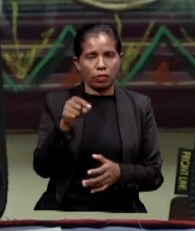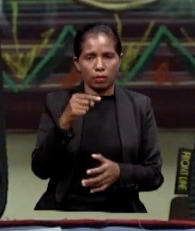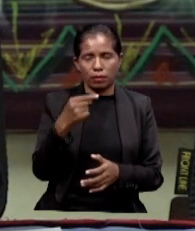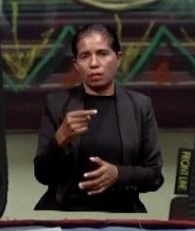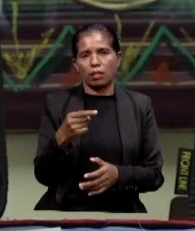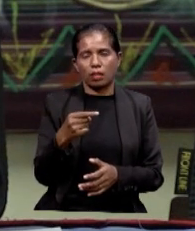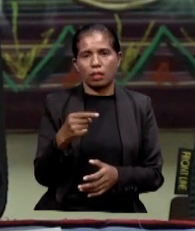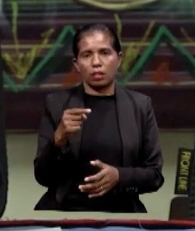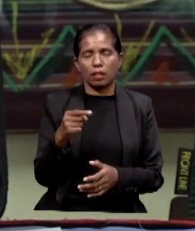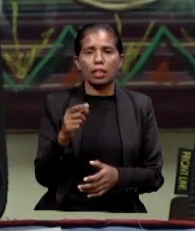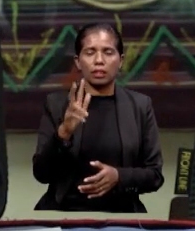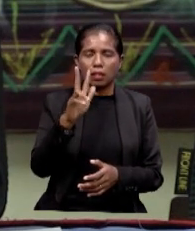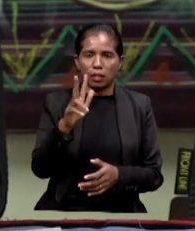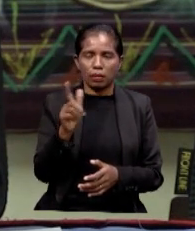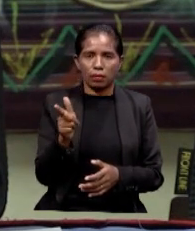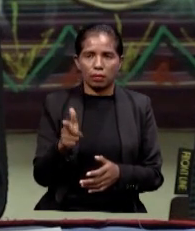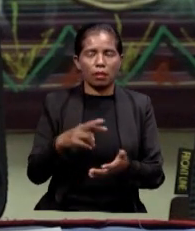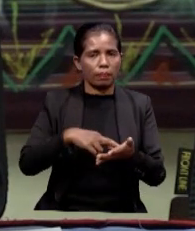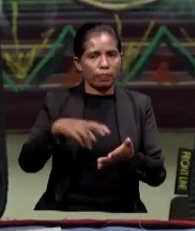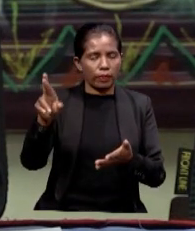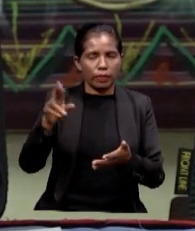98,43%, aprovados